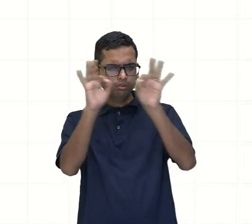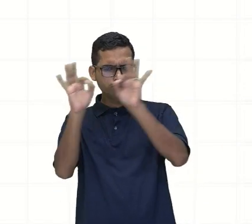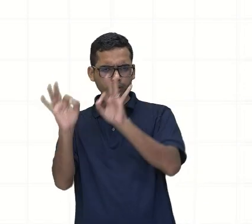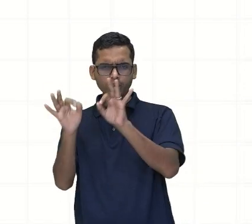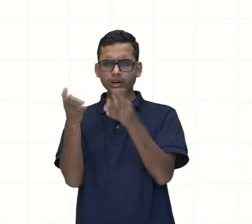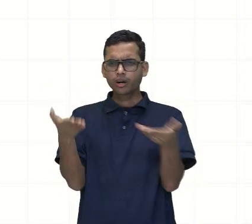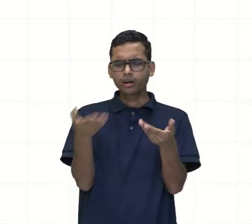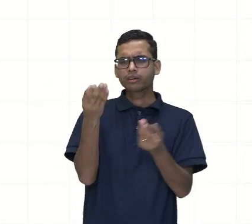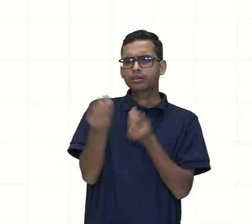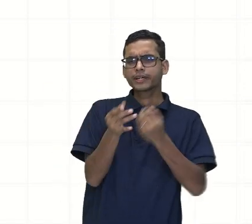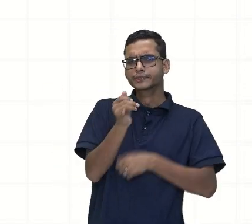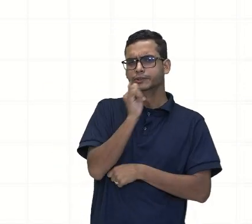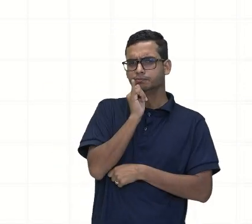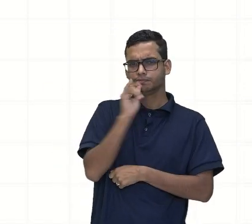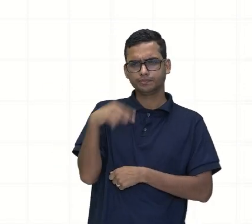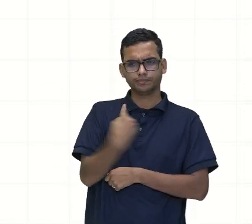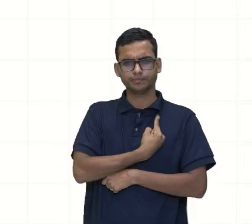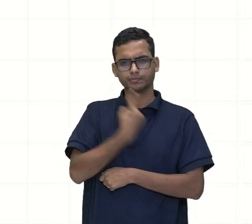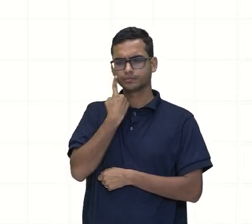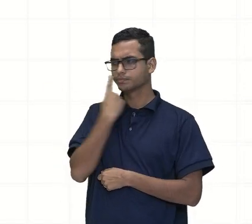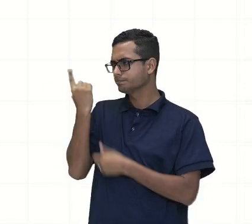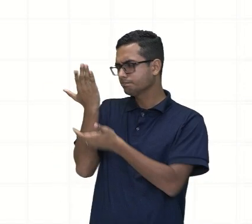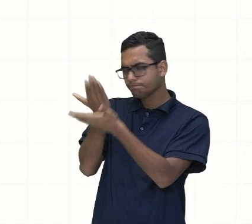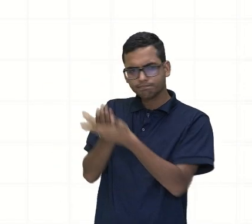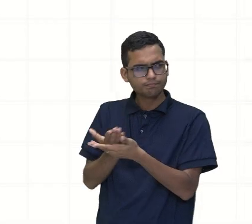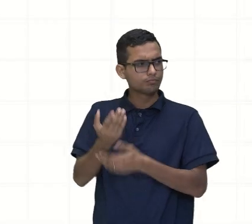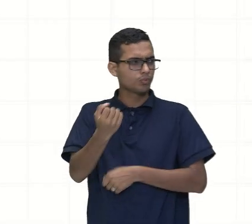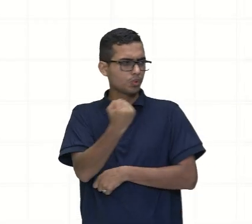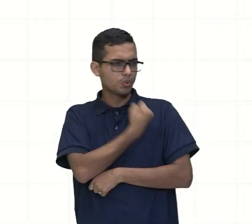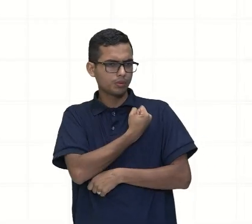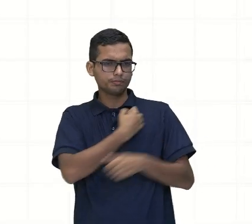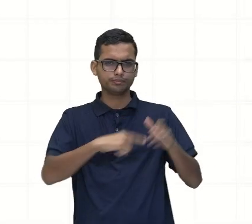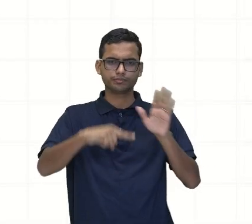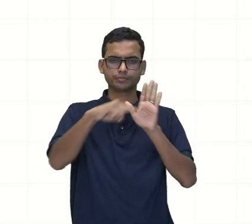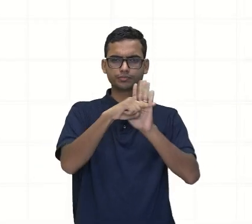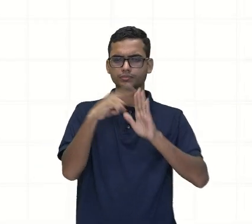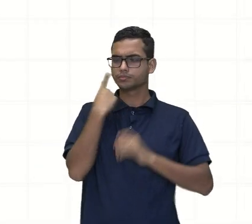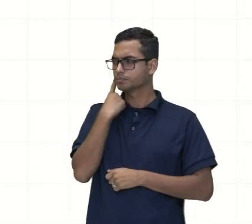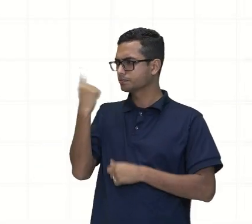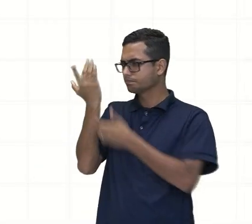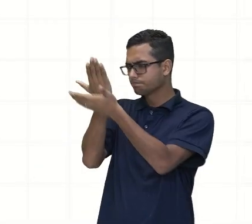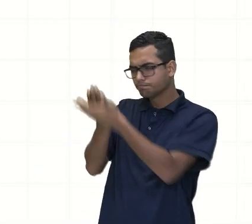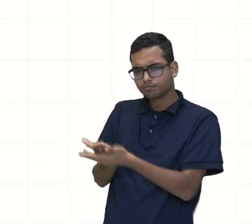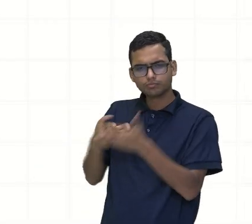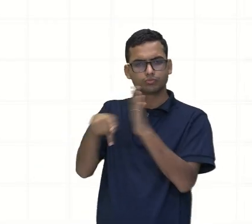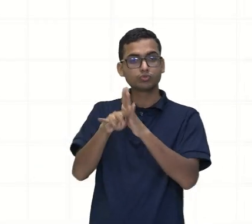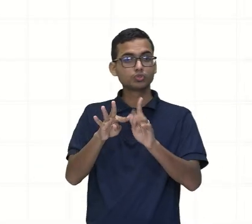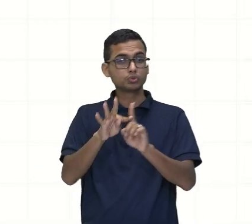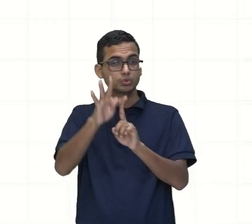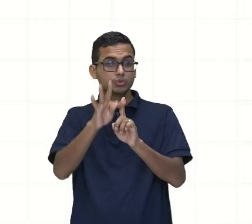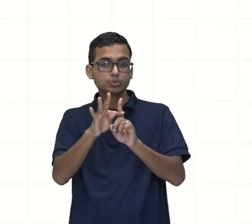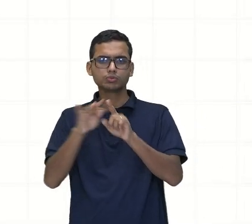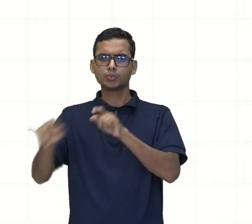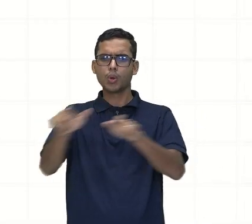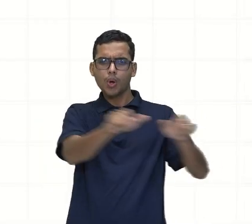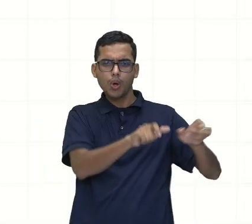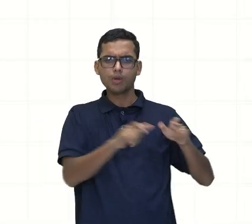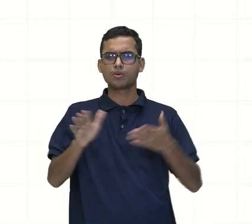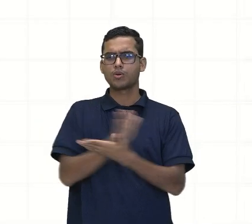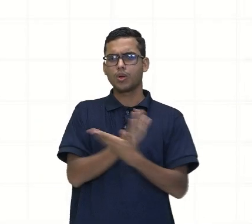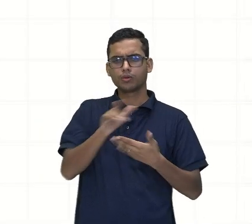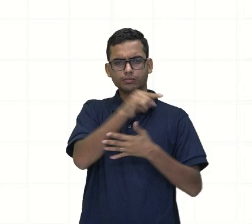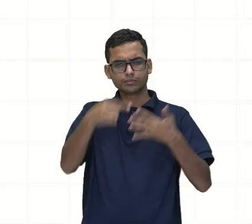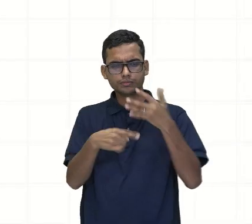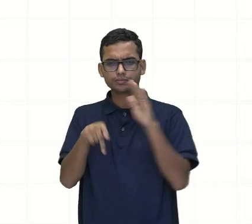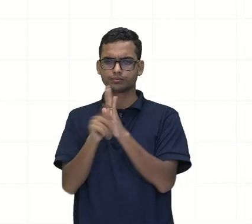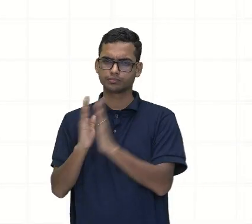Vamos ver aqui o exemplo que a gente tem envolvendo os números negativos. Veja a temperatura de algumas cidades em determinado dia